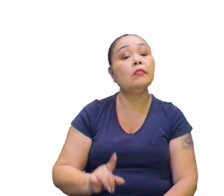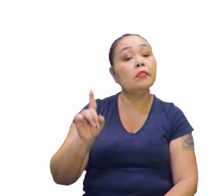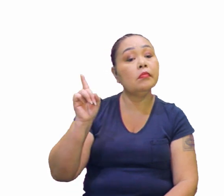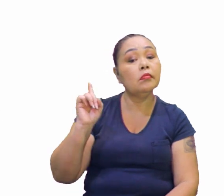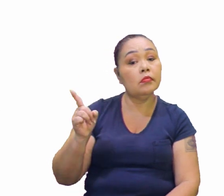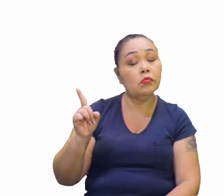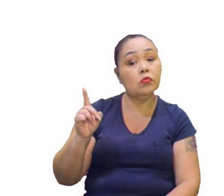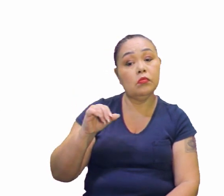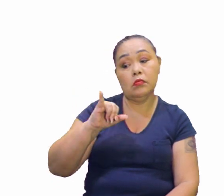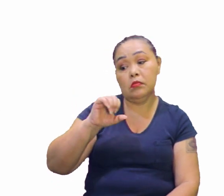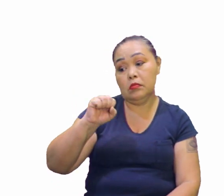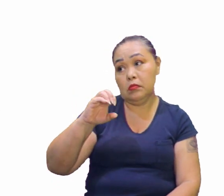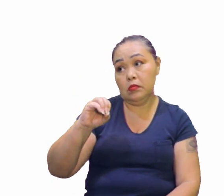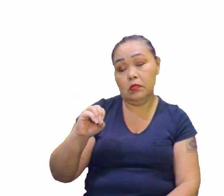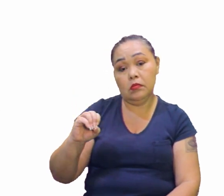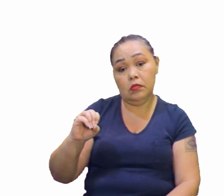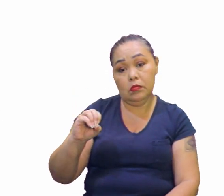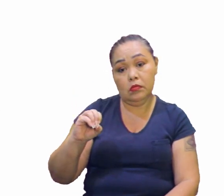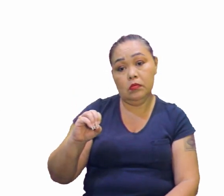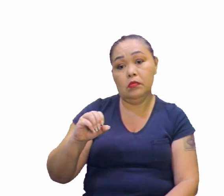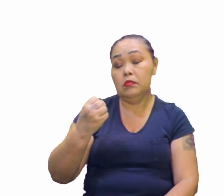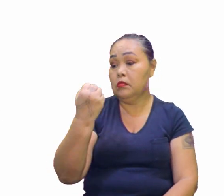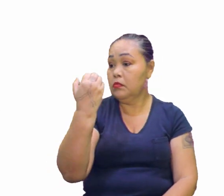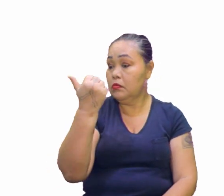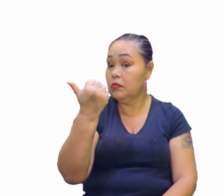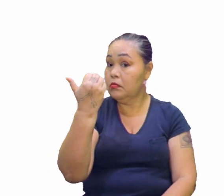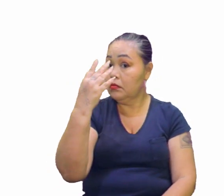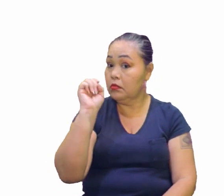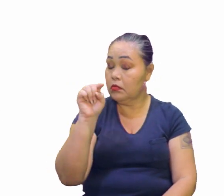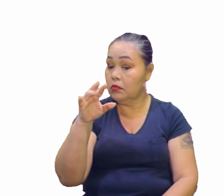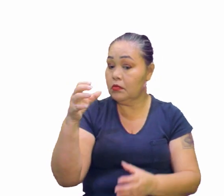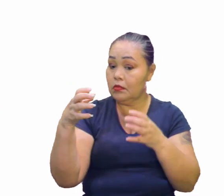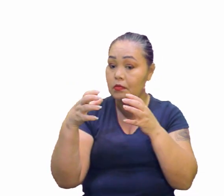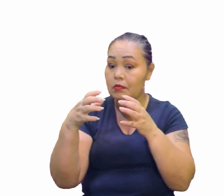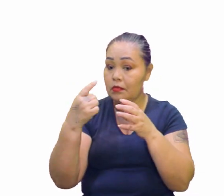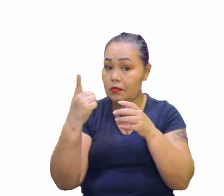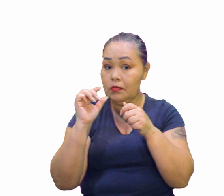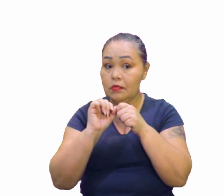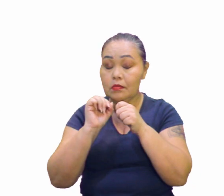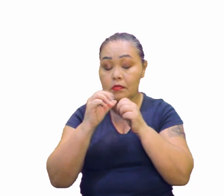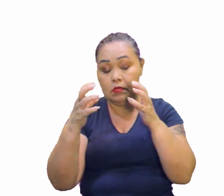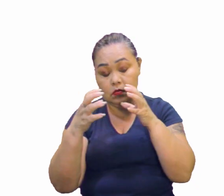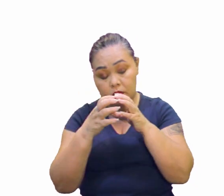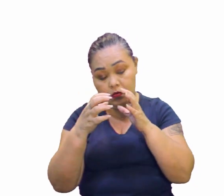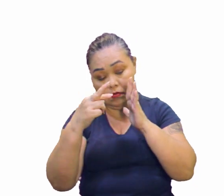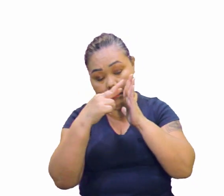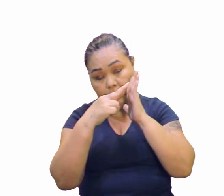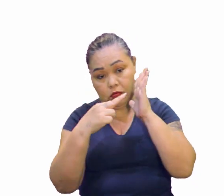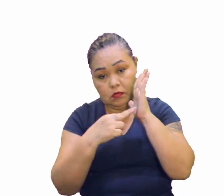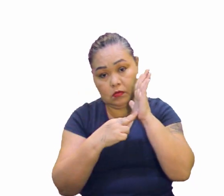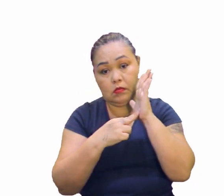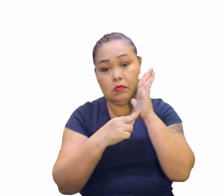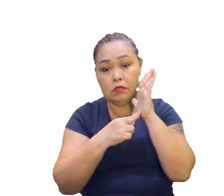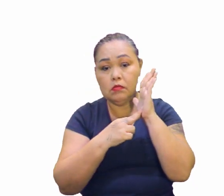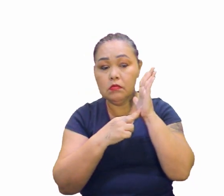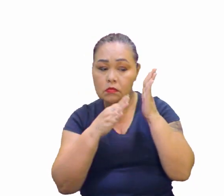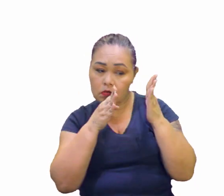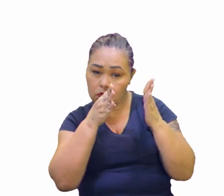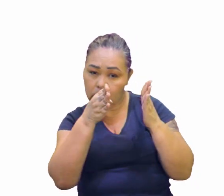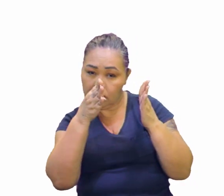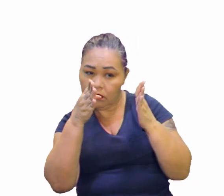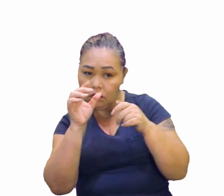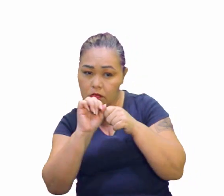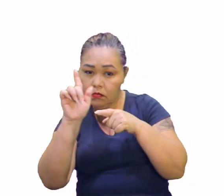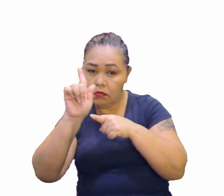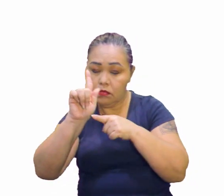E a ISO 14000, ela é um conjunto de normas que definem parâmetros e diretrizes para